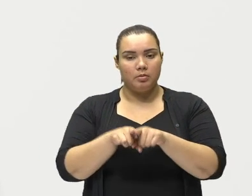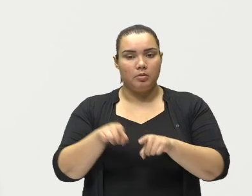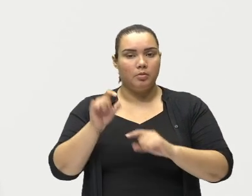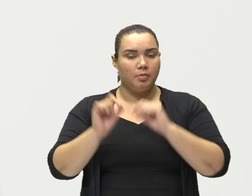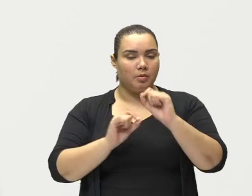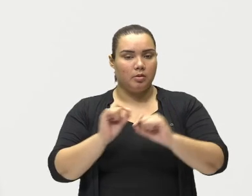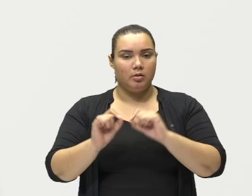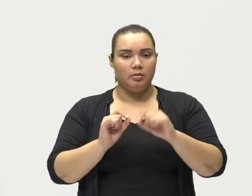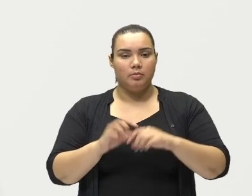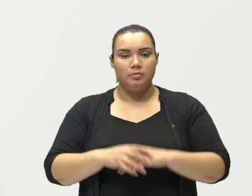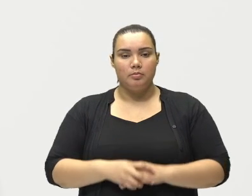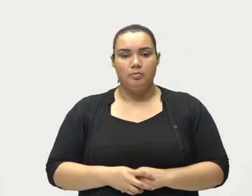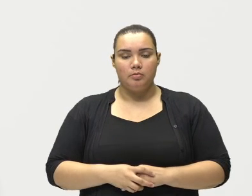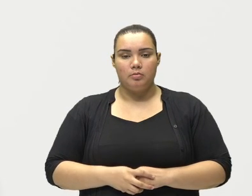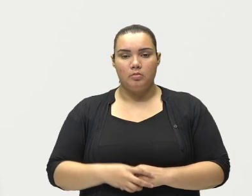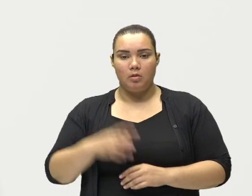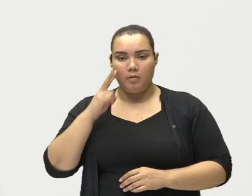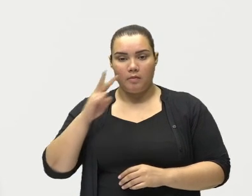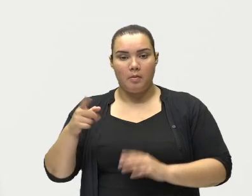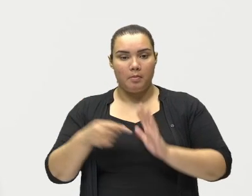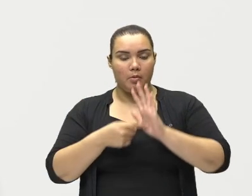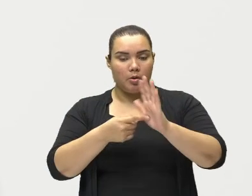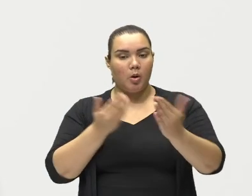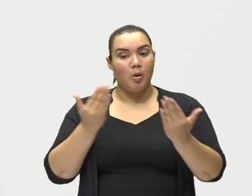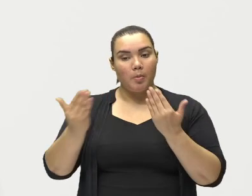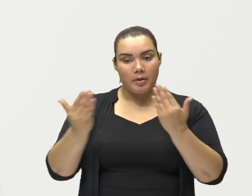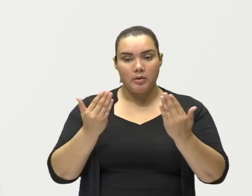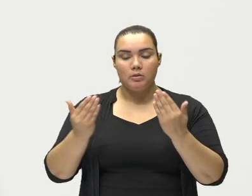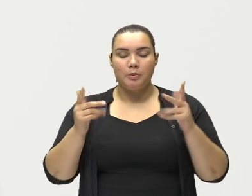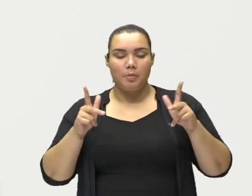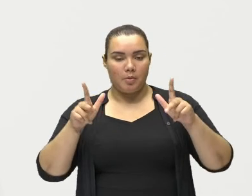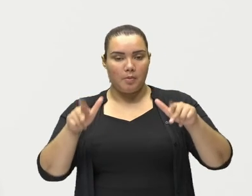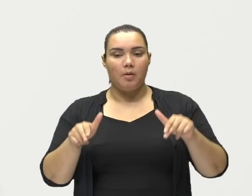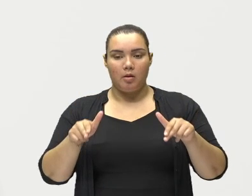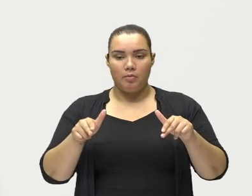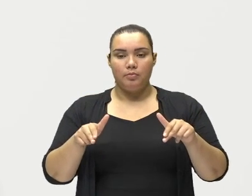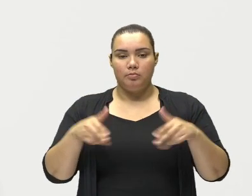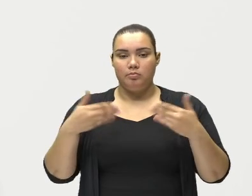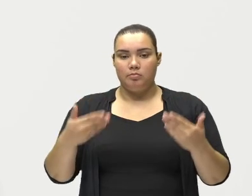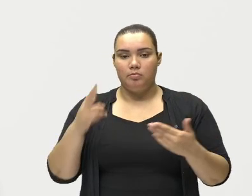como eu. Olha só, tá aqui tá uma comparação também, não é isso? Comparação, ó,